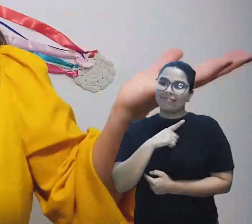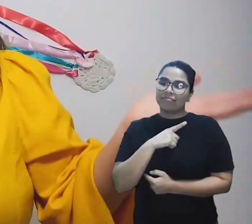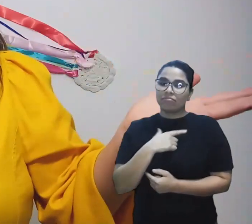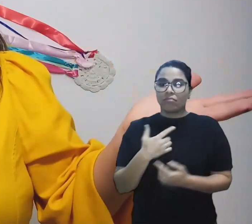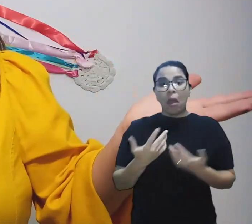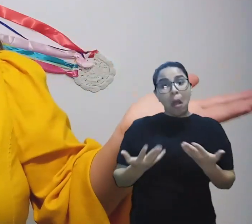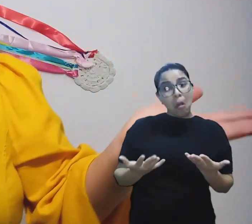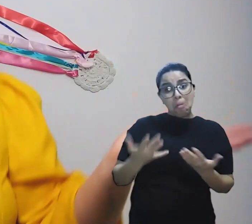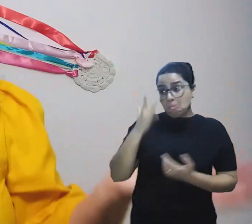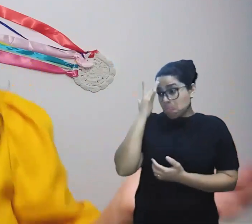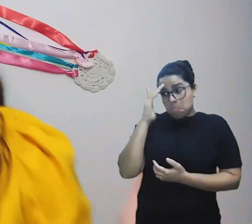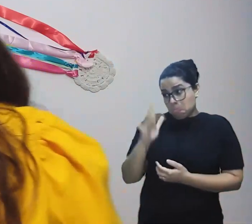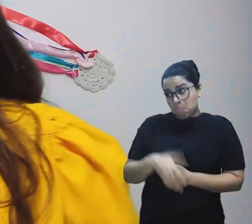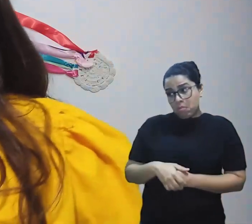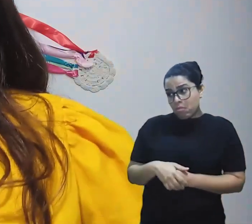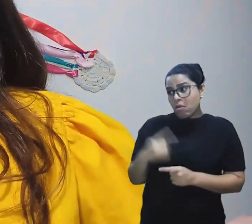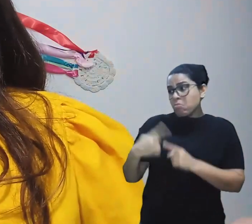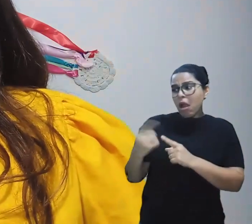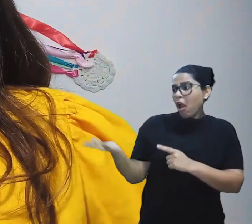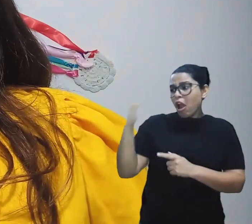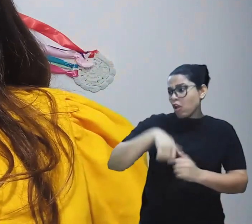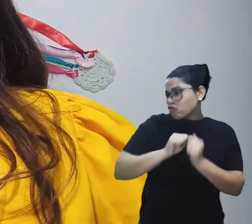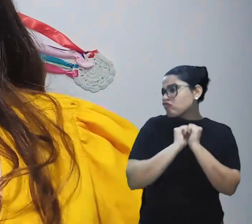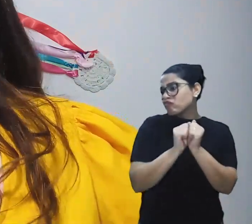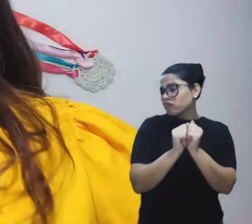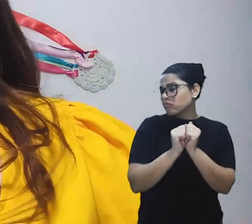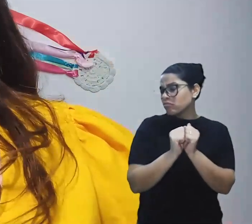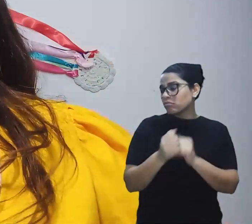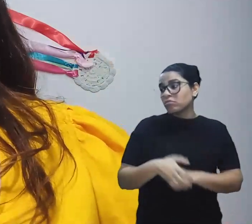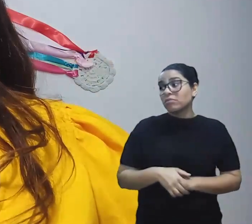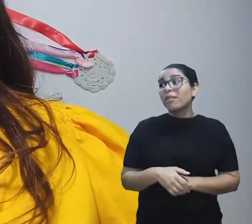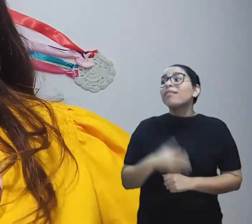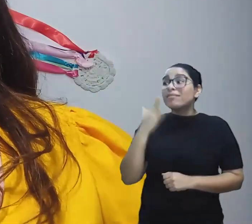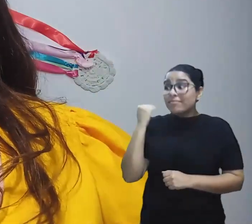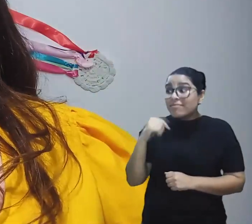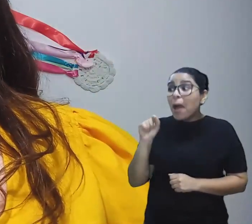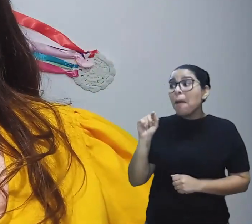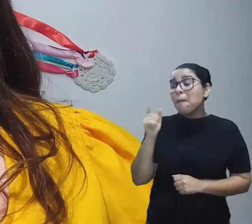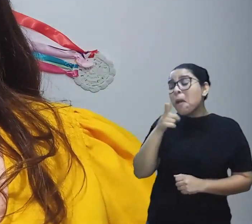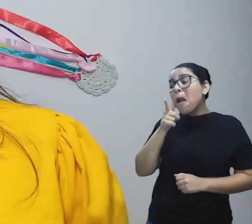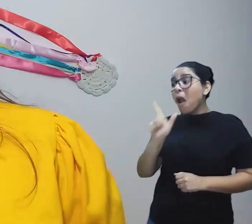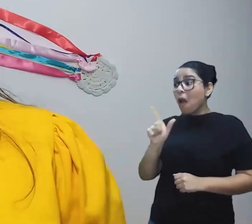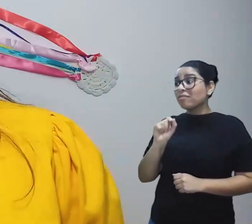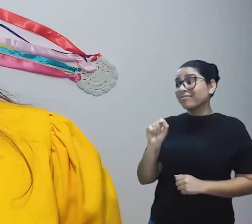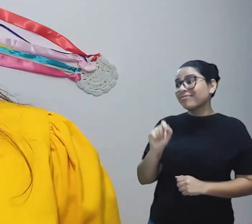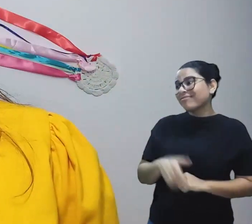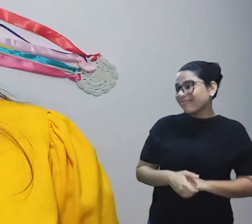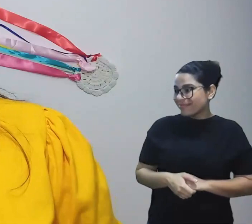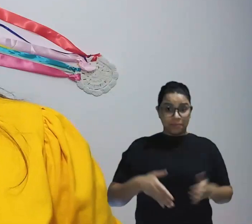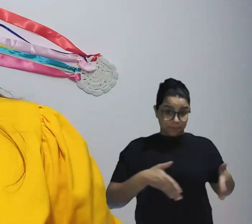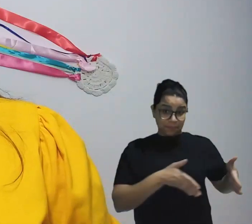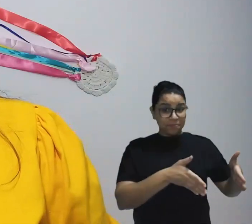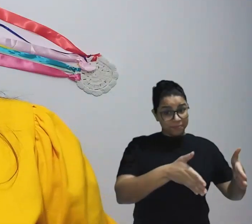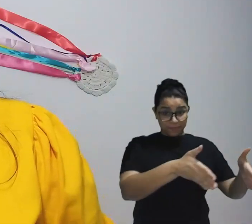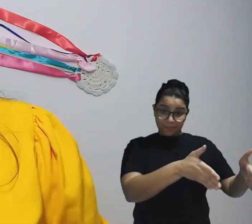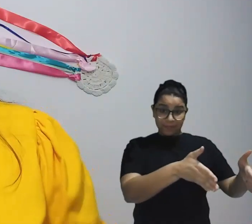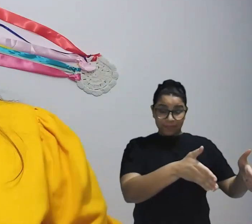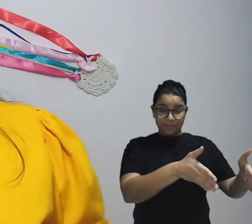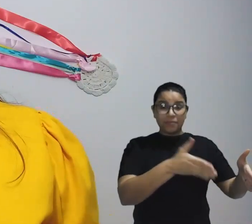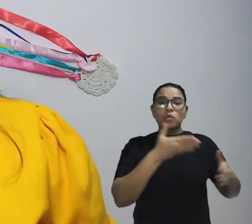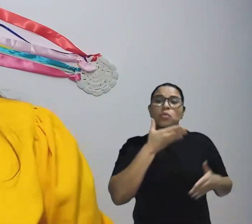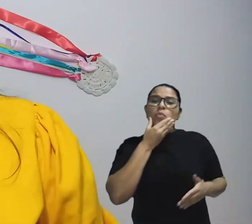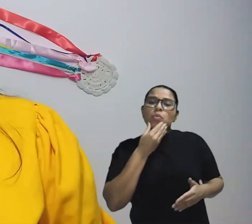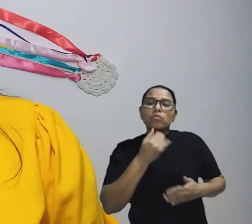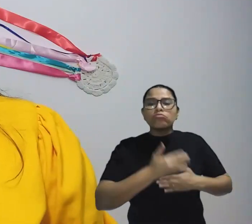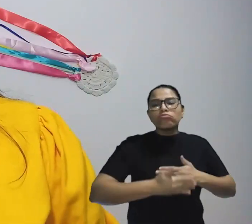Não sei, leão. Por que você não vem com a gente? Quem sabe você consegue. No caminho, o lenhador de lata